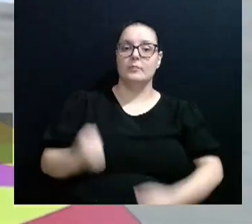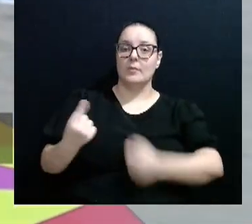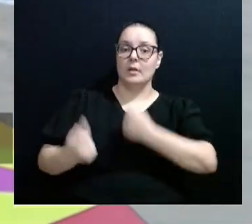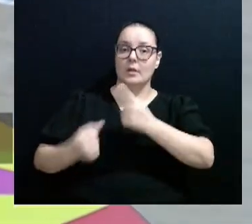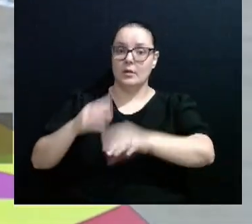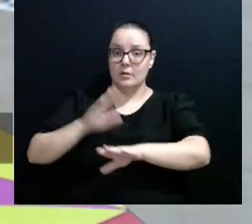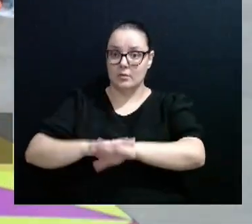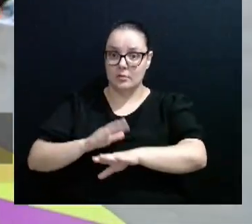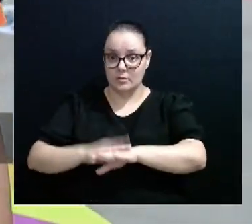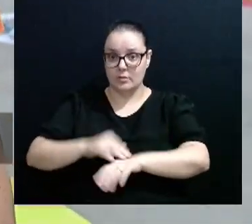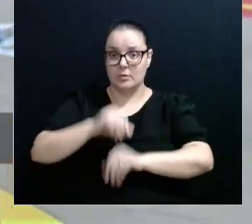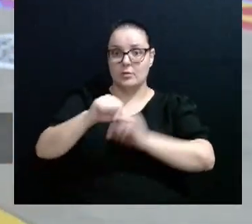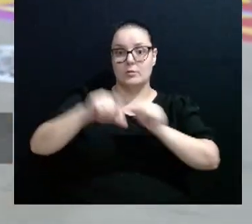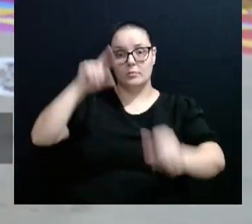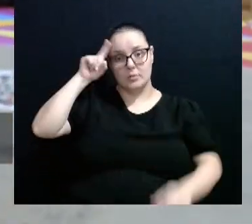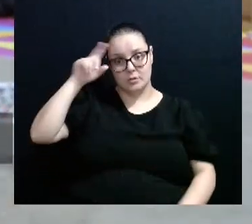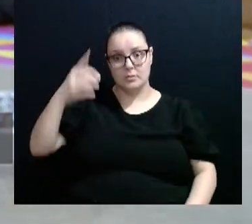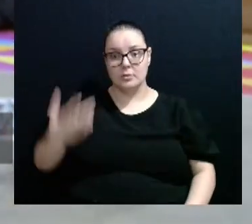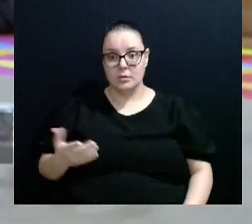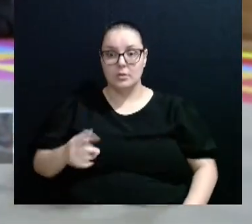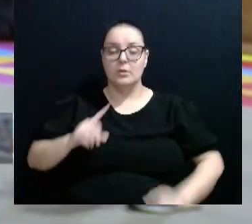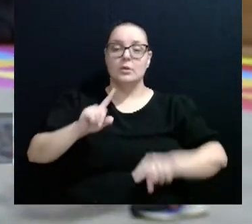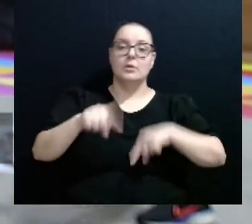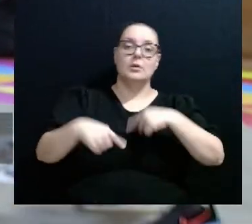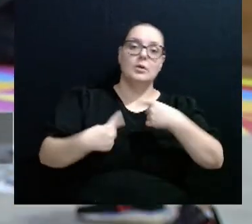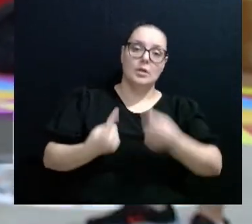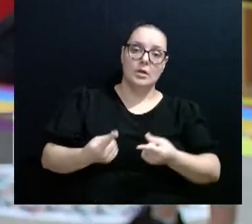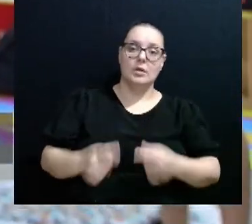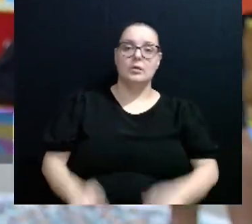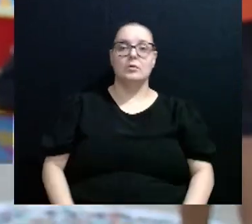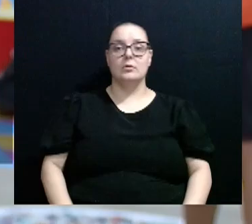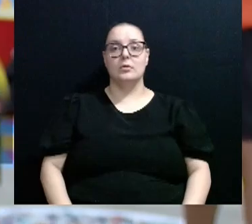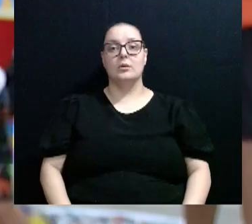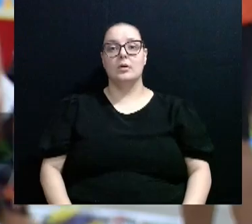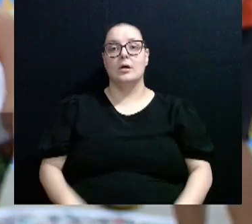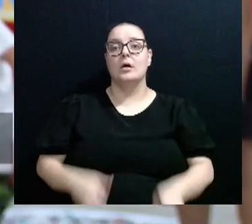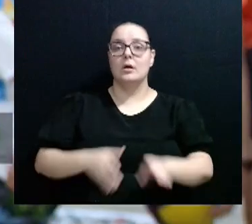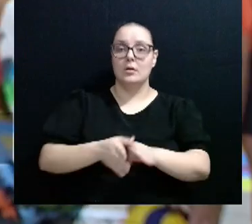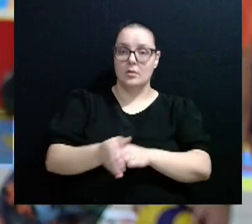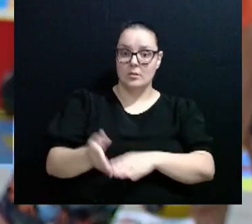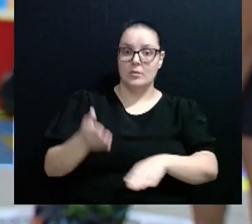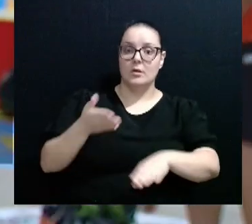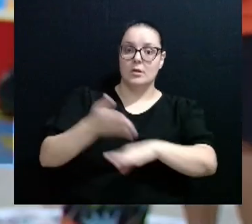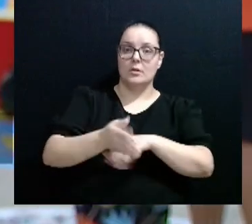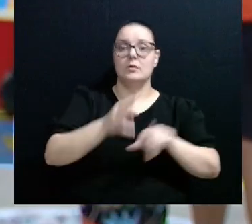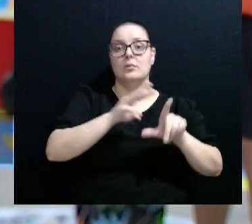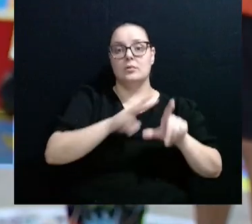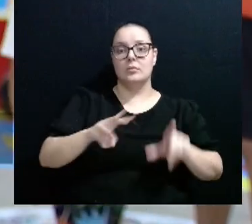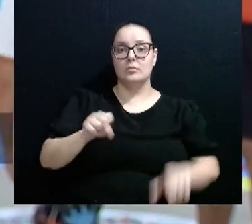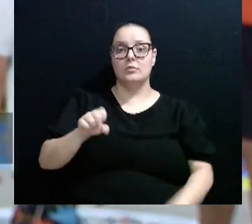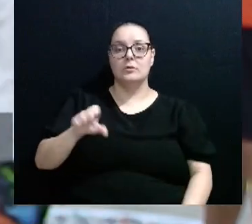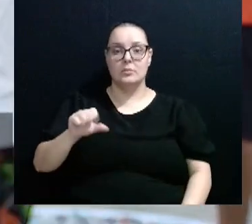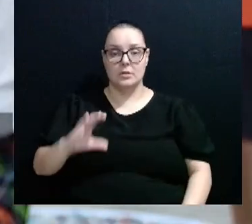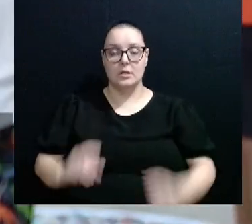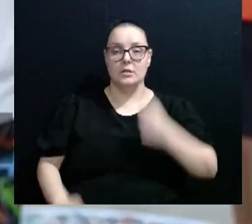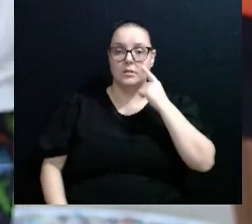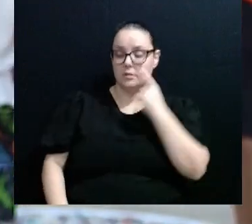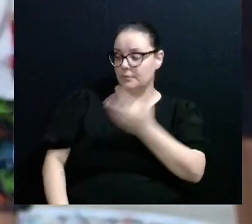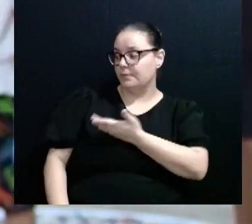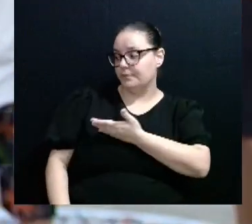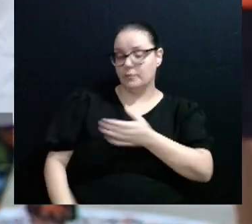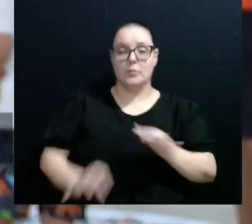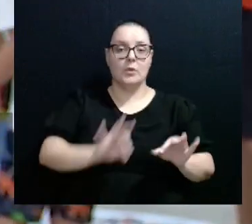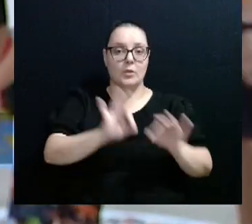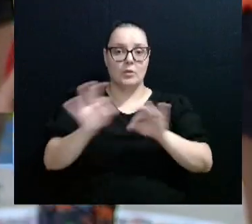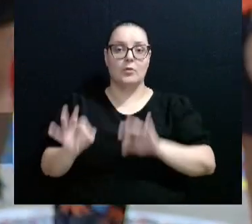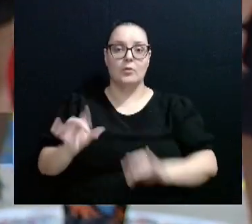durante o dia, né? E outras a gente recomenda as pessoas a entrarem no site do SESC ou acompanharem as redes sociais, que a gente sempre está